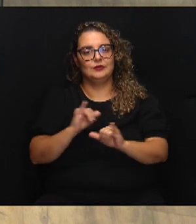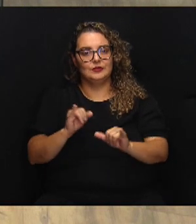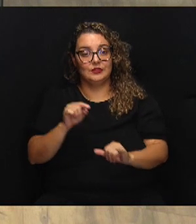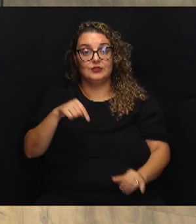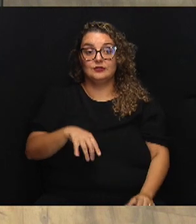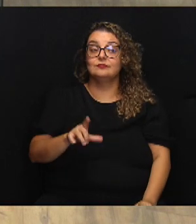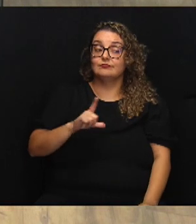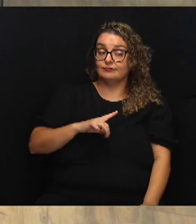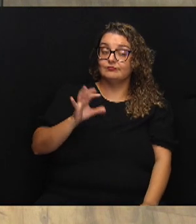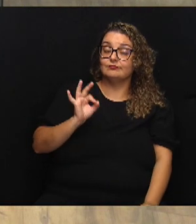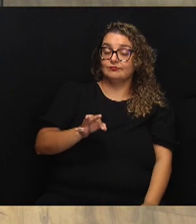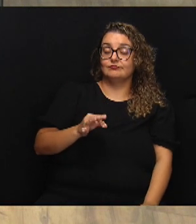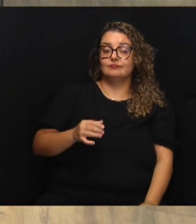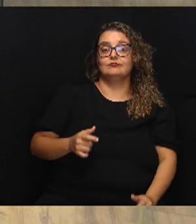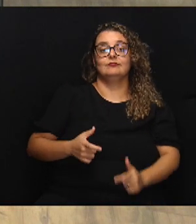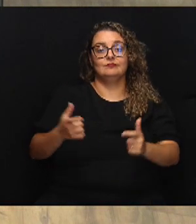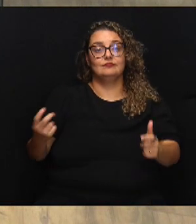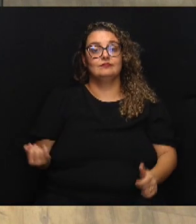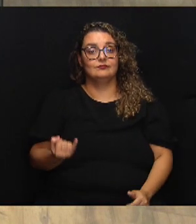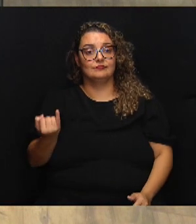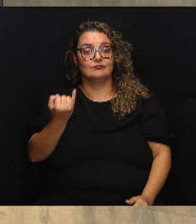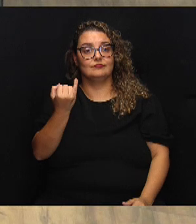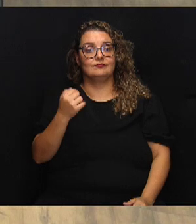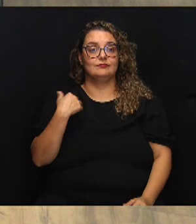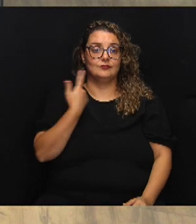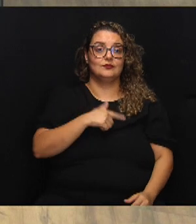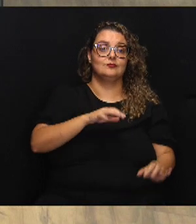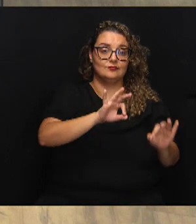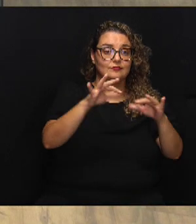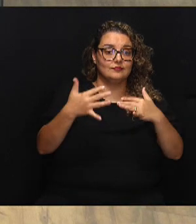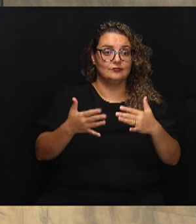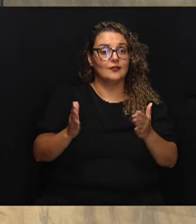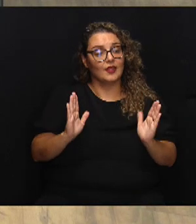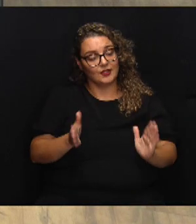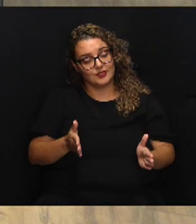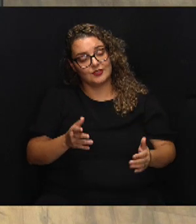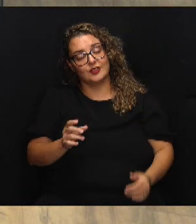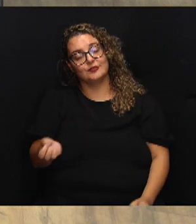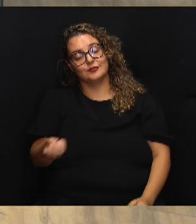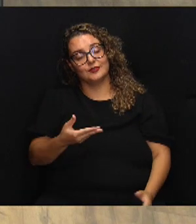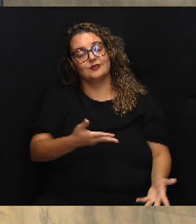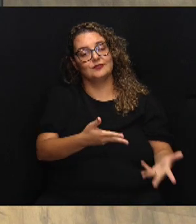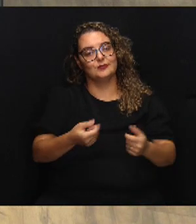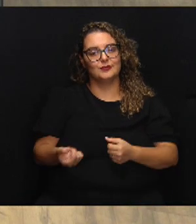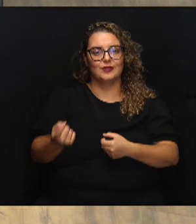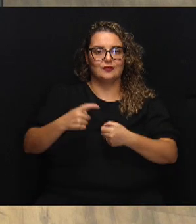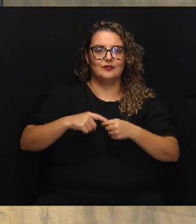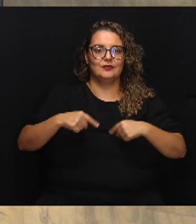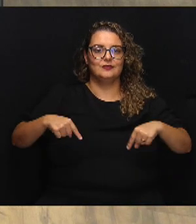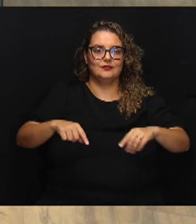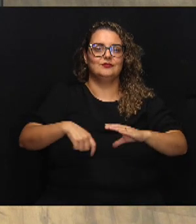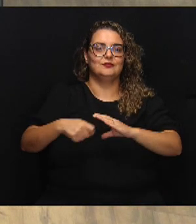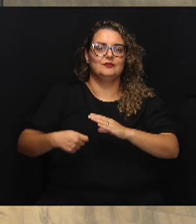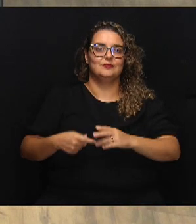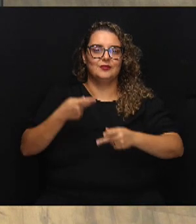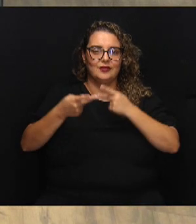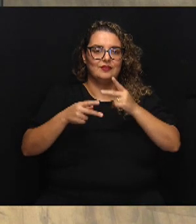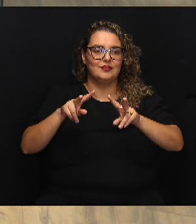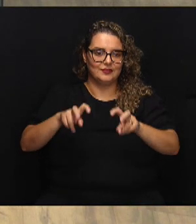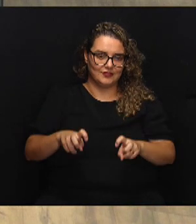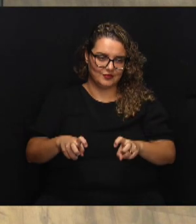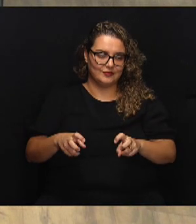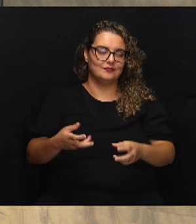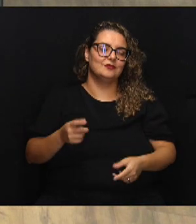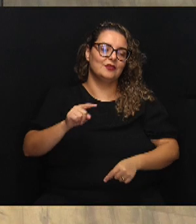tenho certeza que de grande valia para o nosso telespectador. E já faço um novo convite para retornar até os nossos estúdios para falar sobre